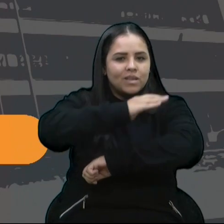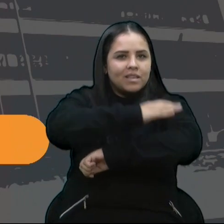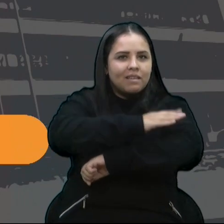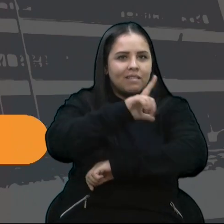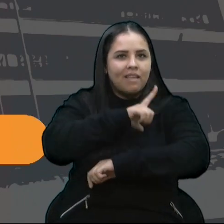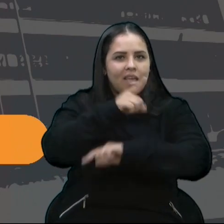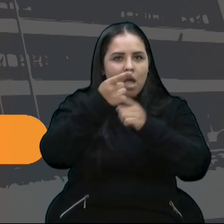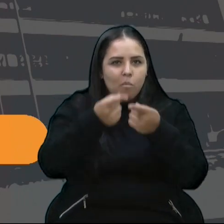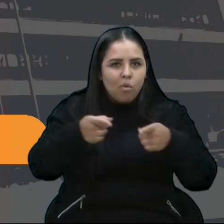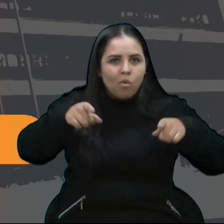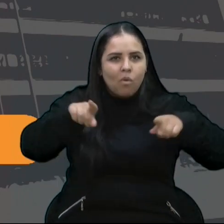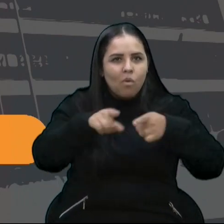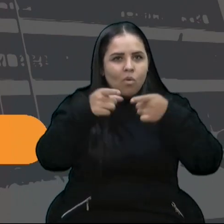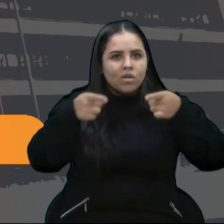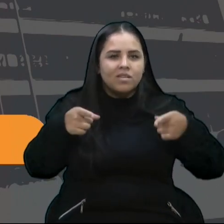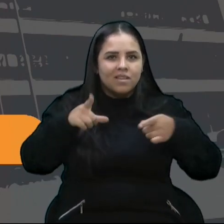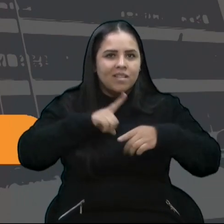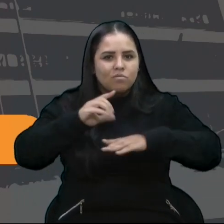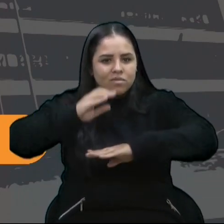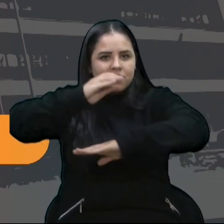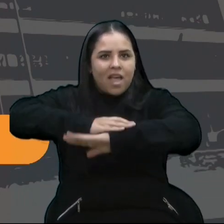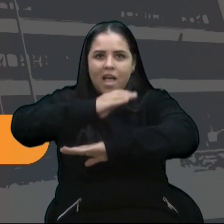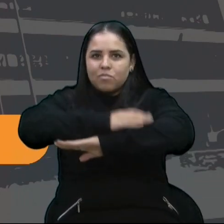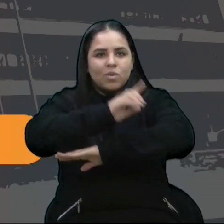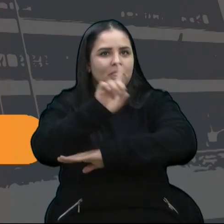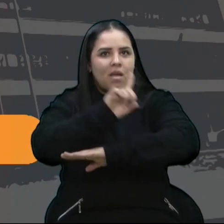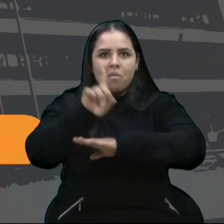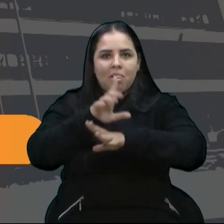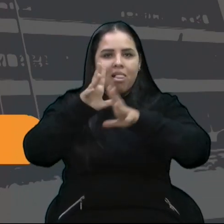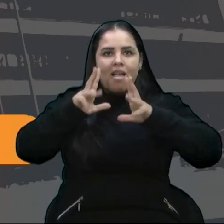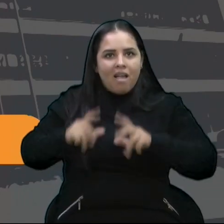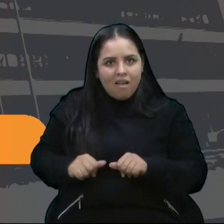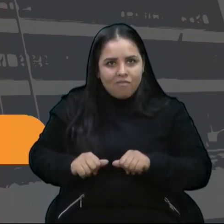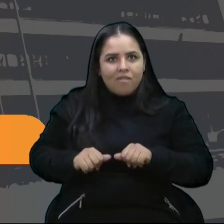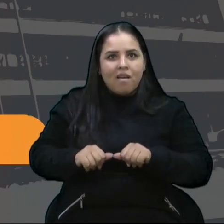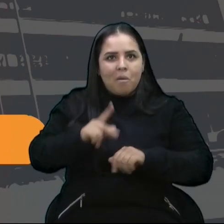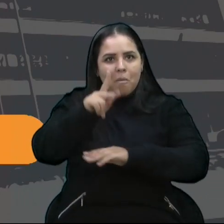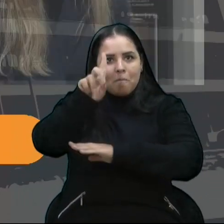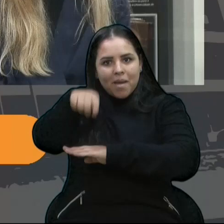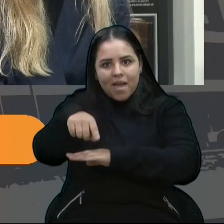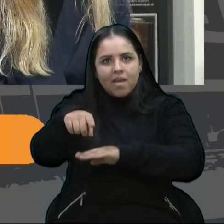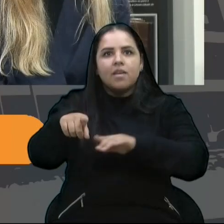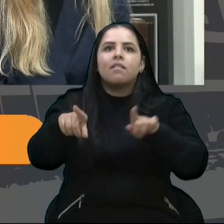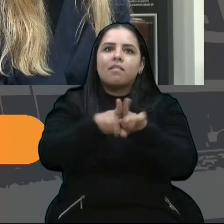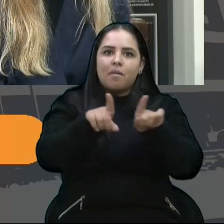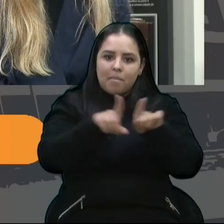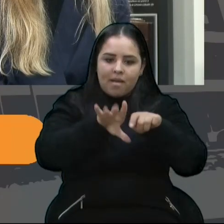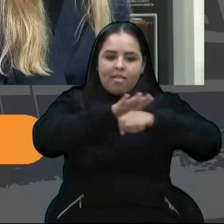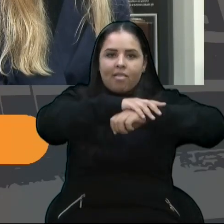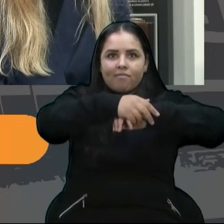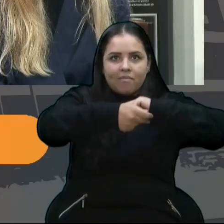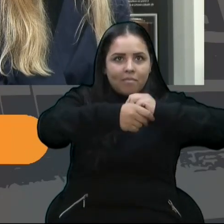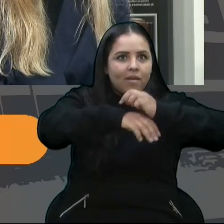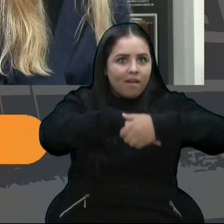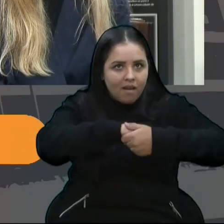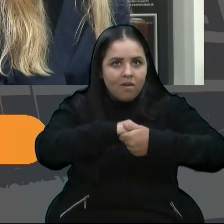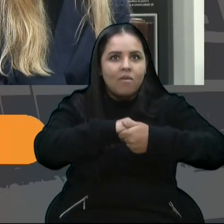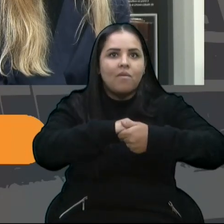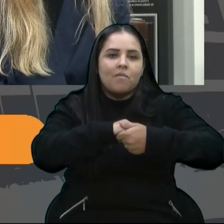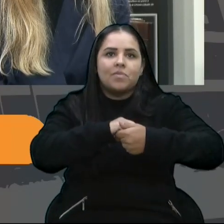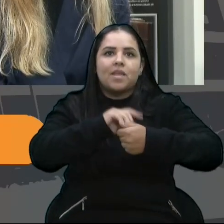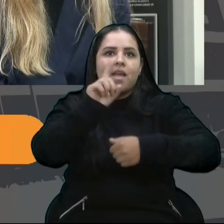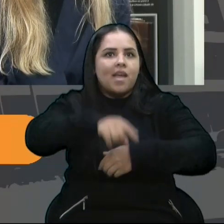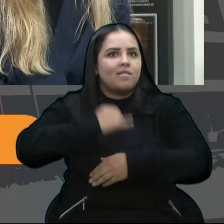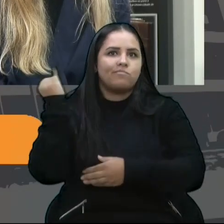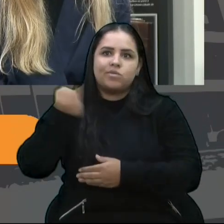lava o pé, e aí faz a mudança, né, o sapo também lava a mão. Quer dizer, eu acho maravilhoso isso. Até um bebê